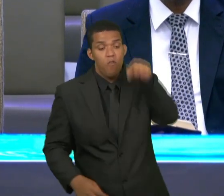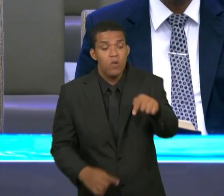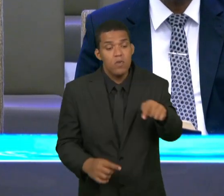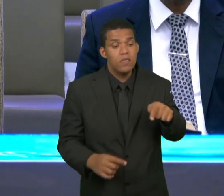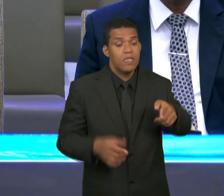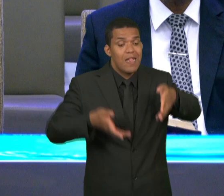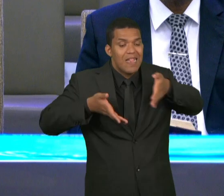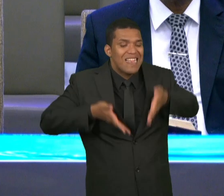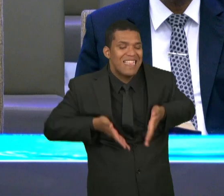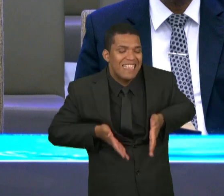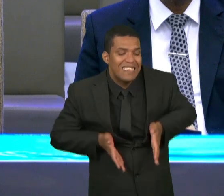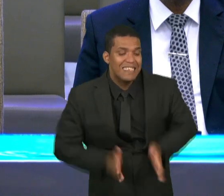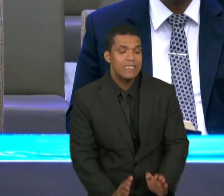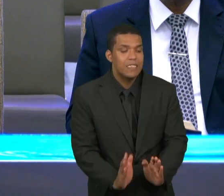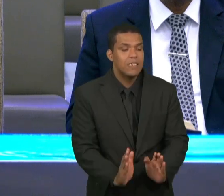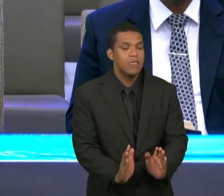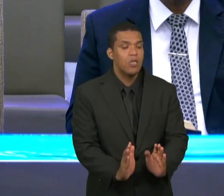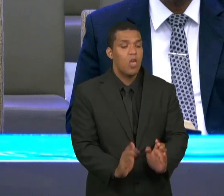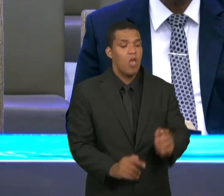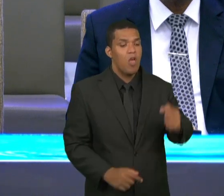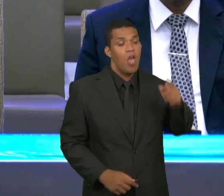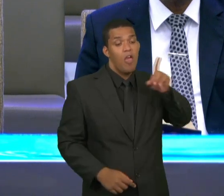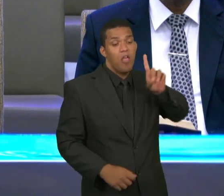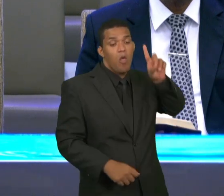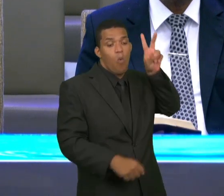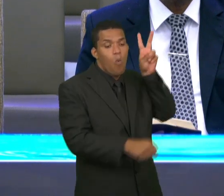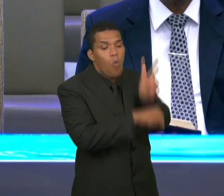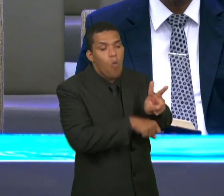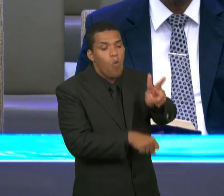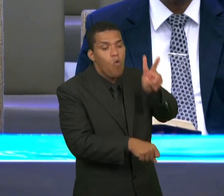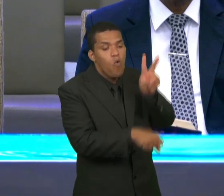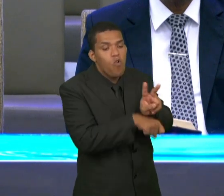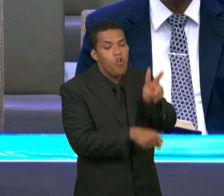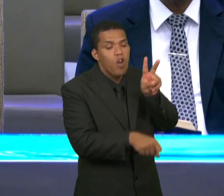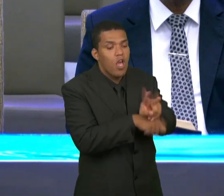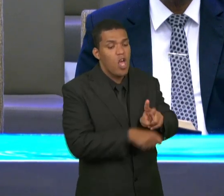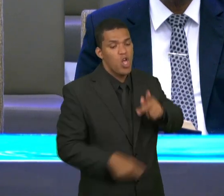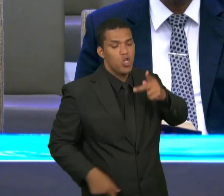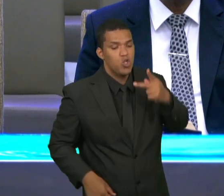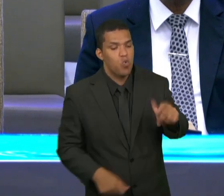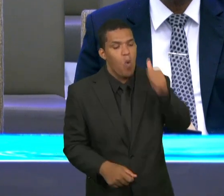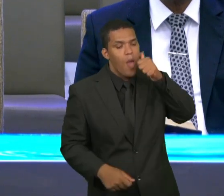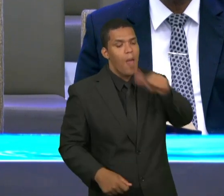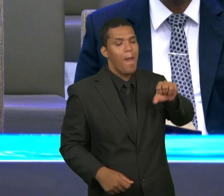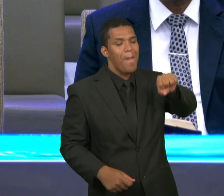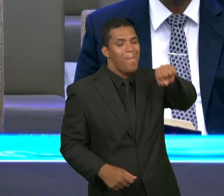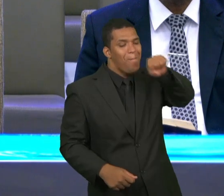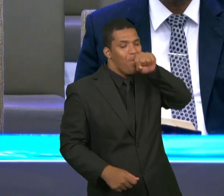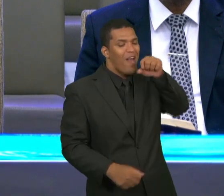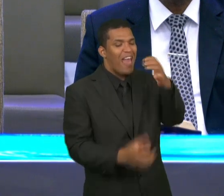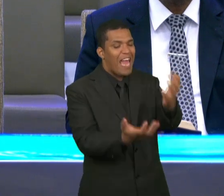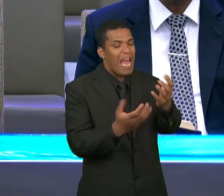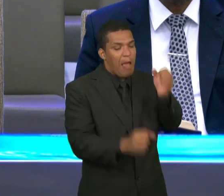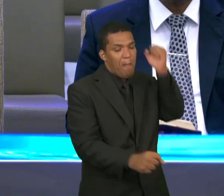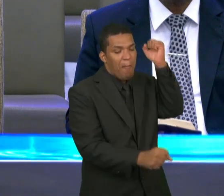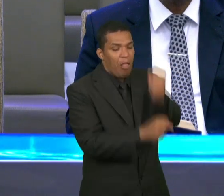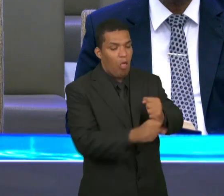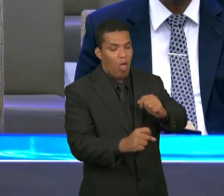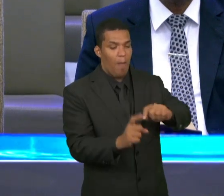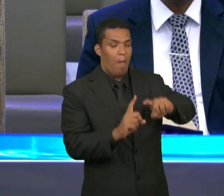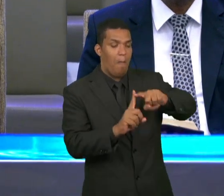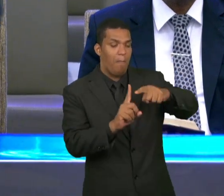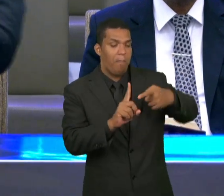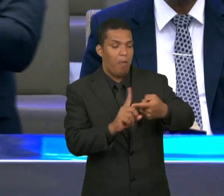nascer. Eu te preservei. Tua mãe tomou remédios para te matar. Tu ainda